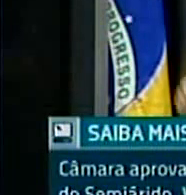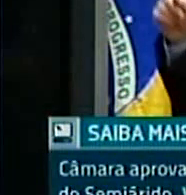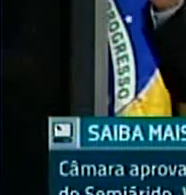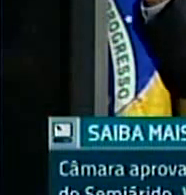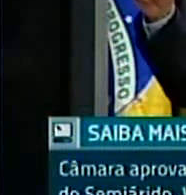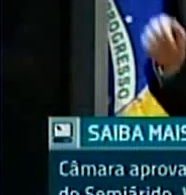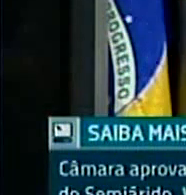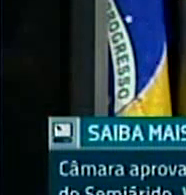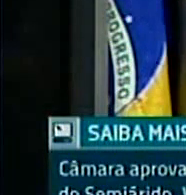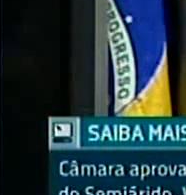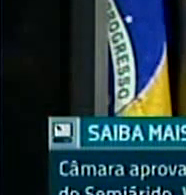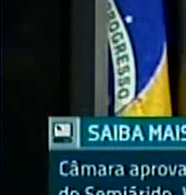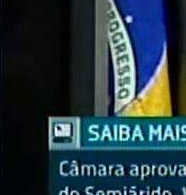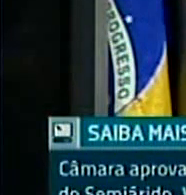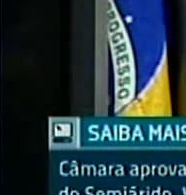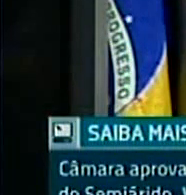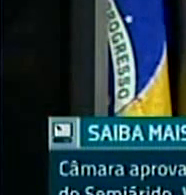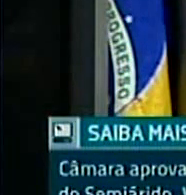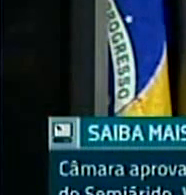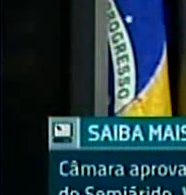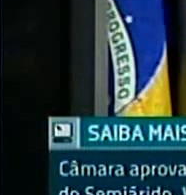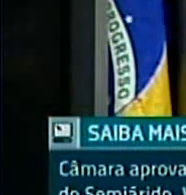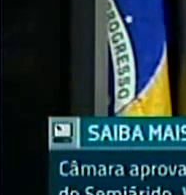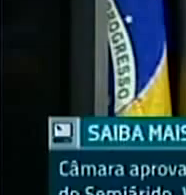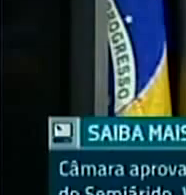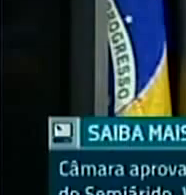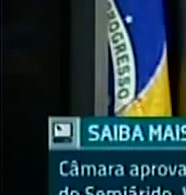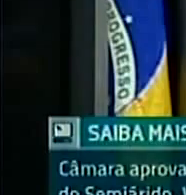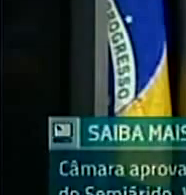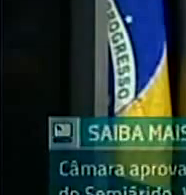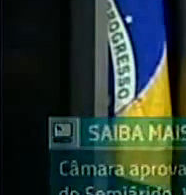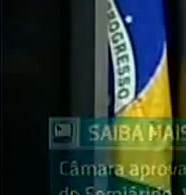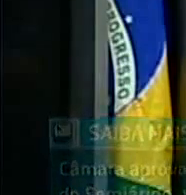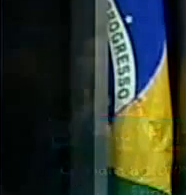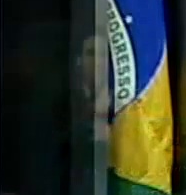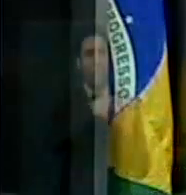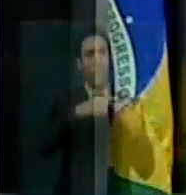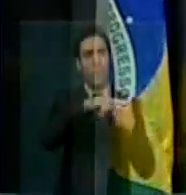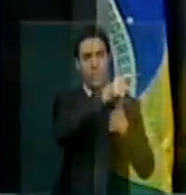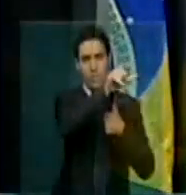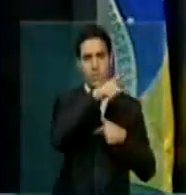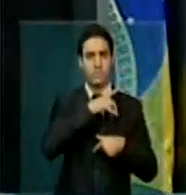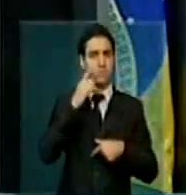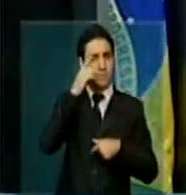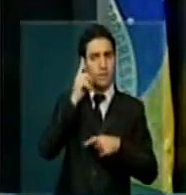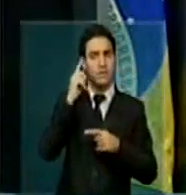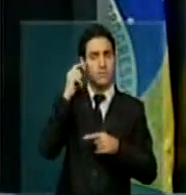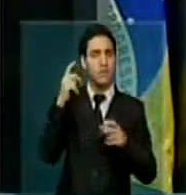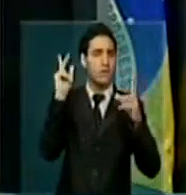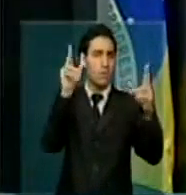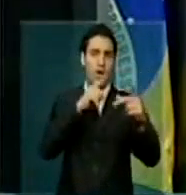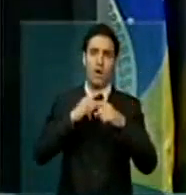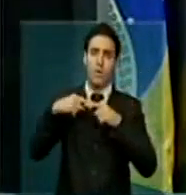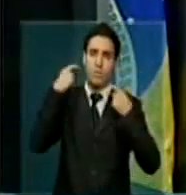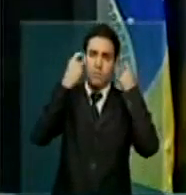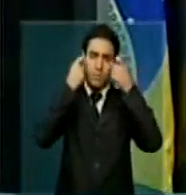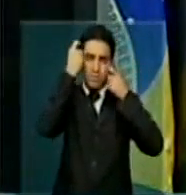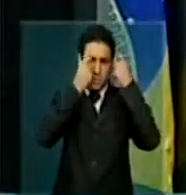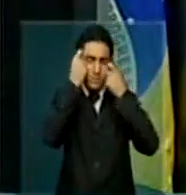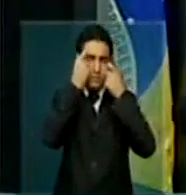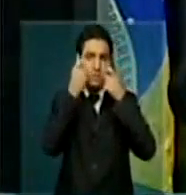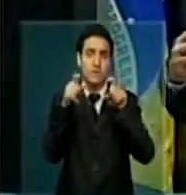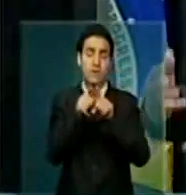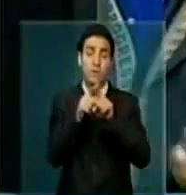tribuna, deputado César Lum, lá de Tocantins, e outros deputados que têm esse mesmo entendimento, esta mesma preocupação e esta mesma